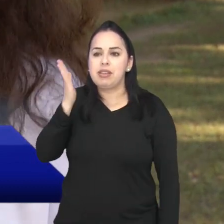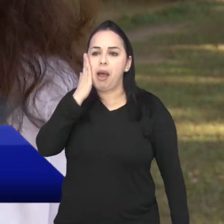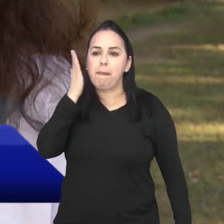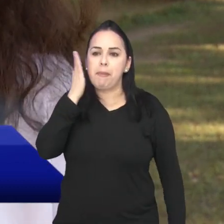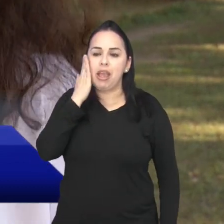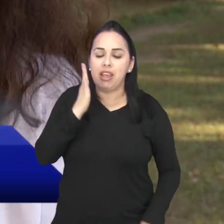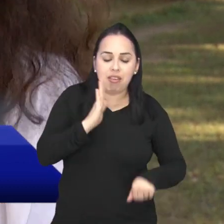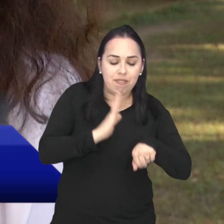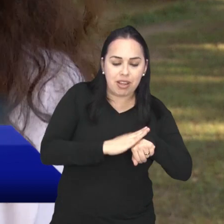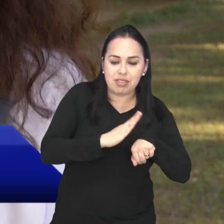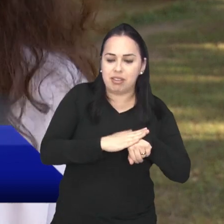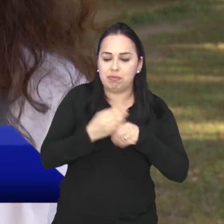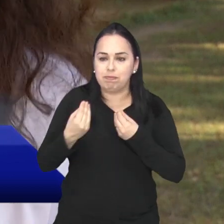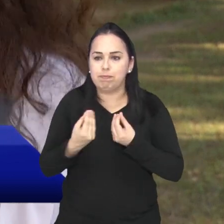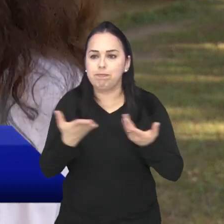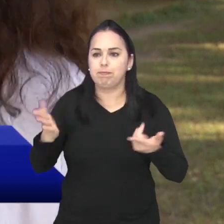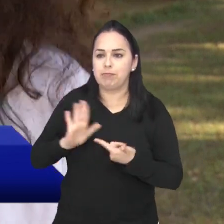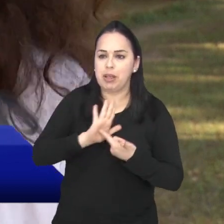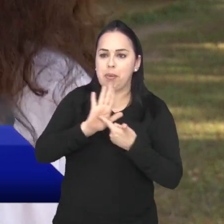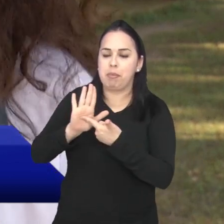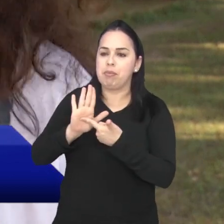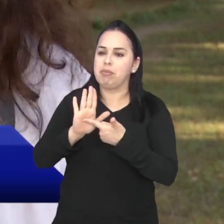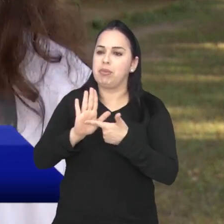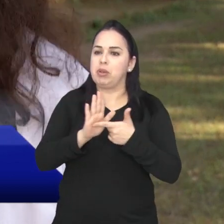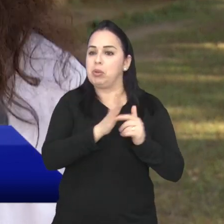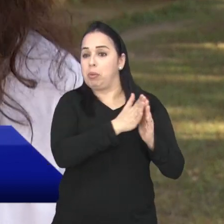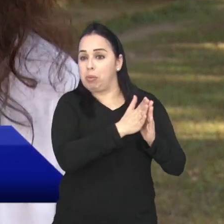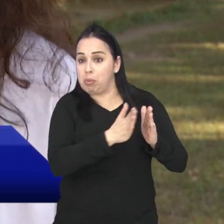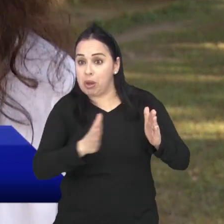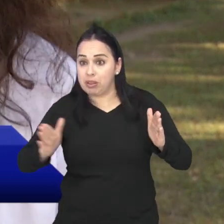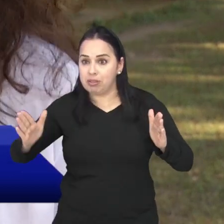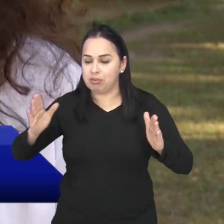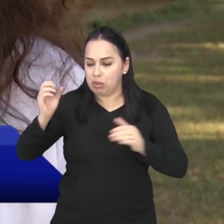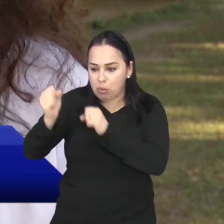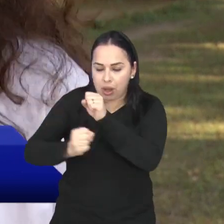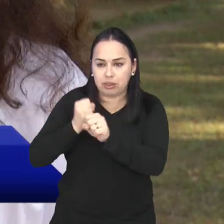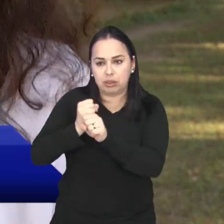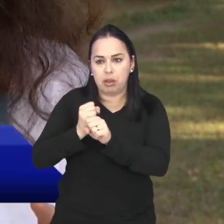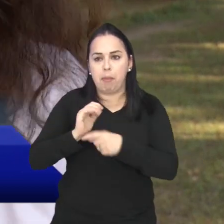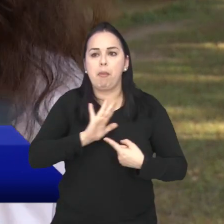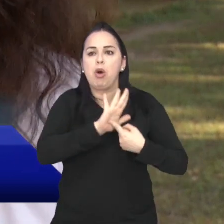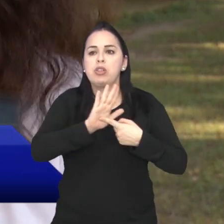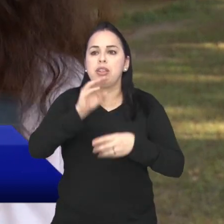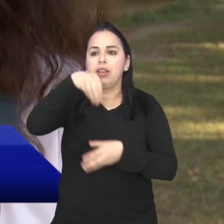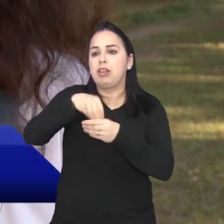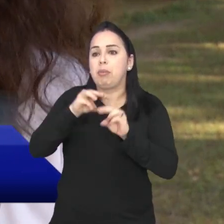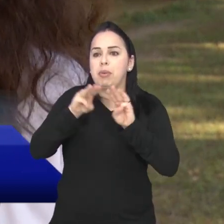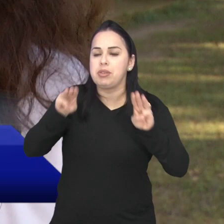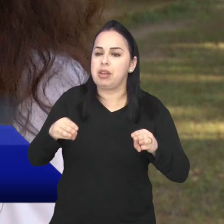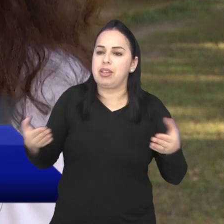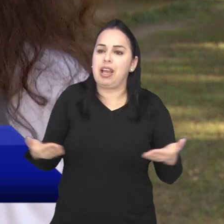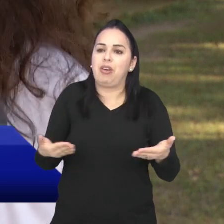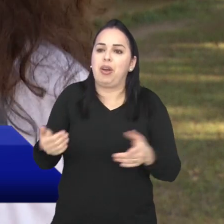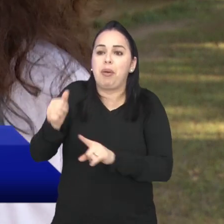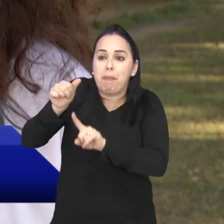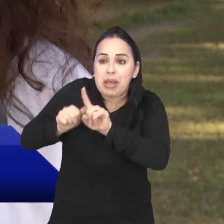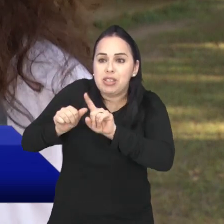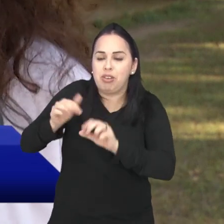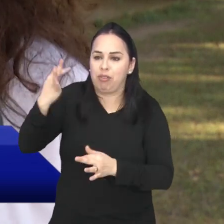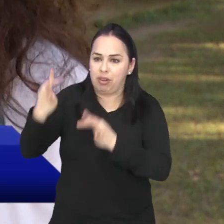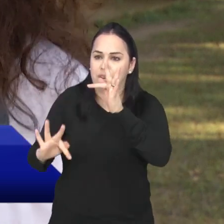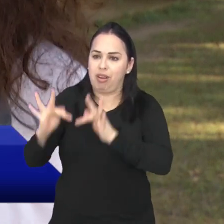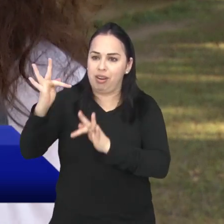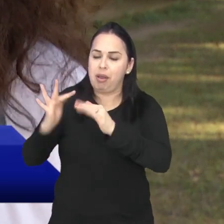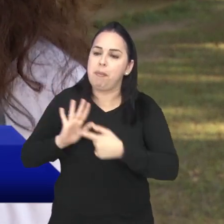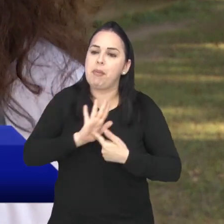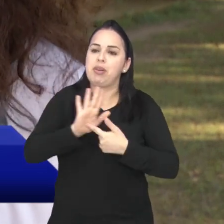saberes e fazeres é trazer esse tema mobilizado o ano inteiro no museu, né? Agora, especificamente, no mês do